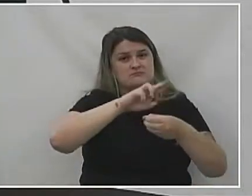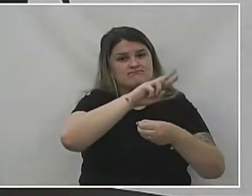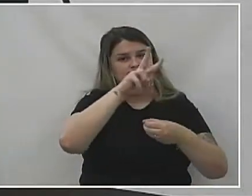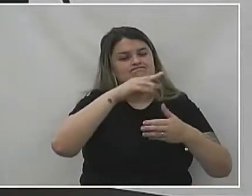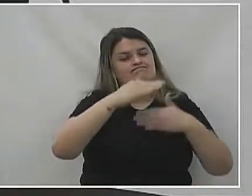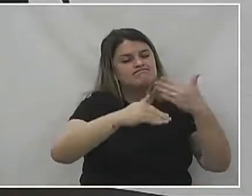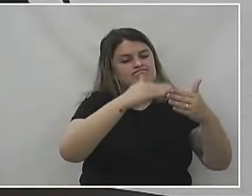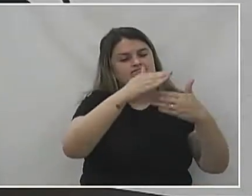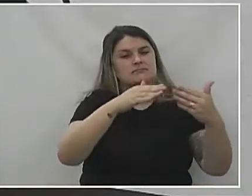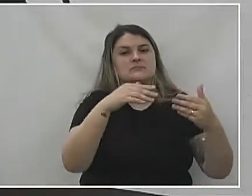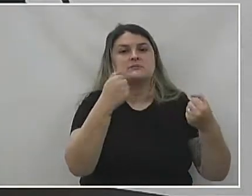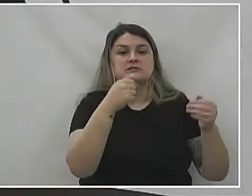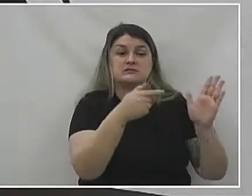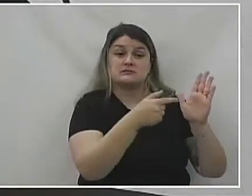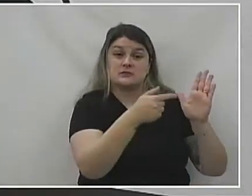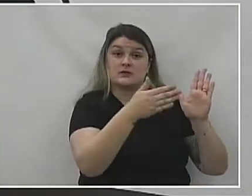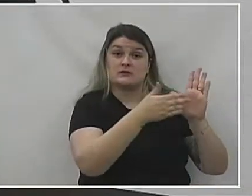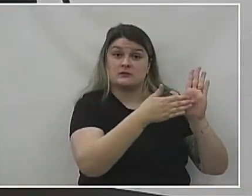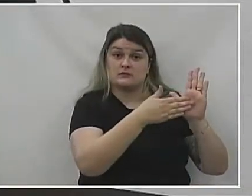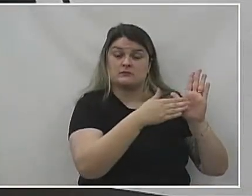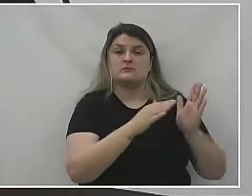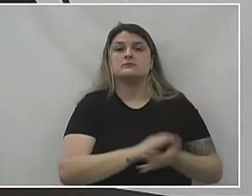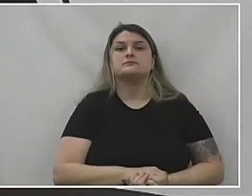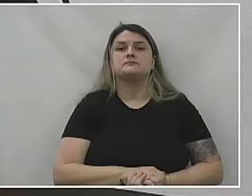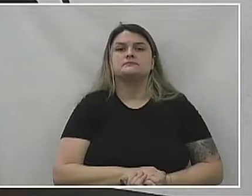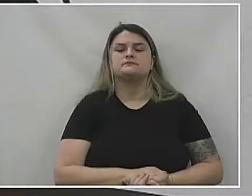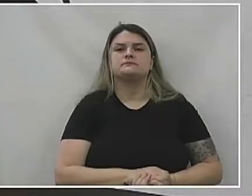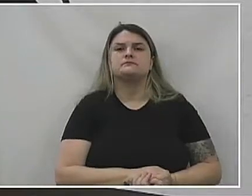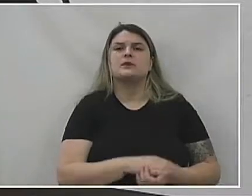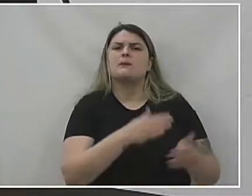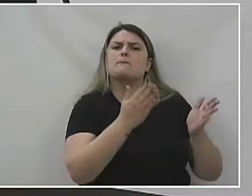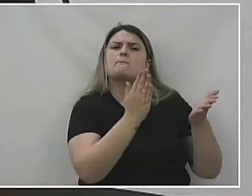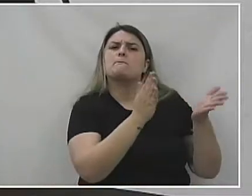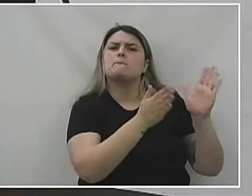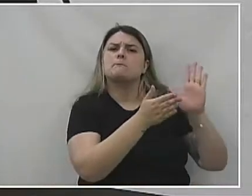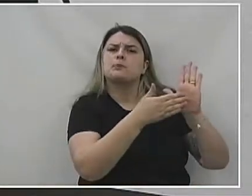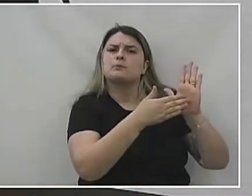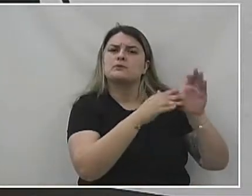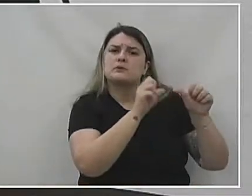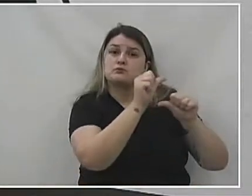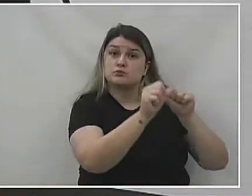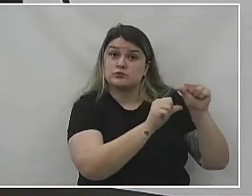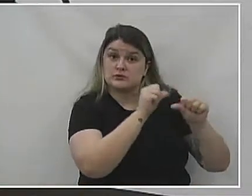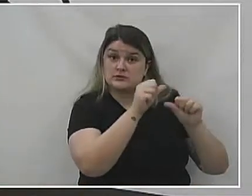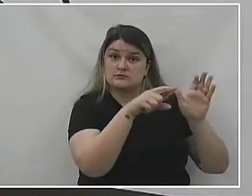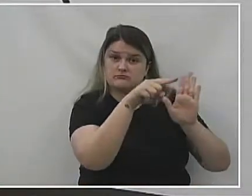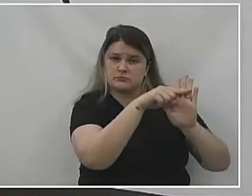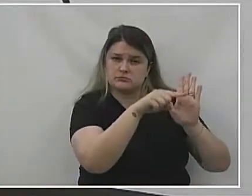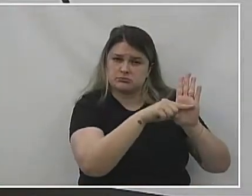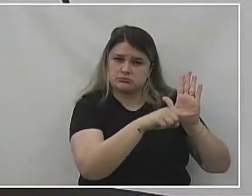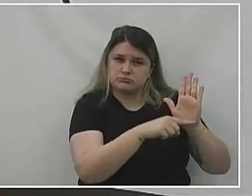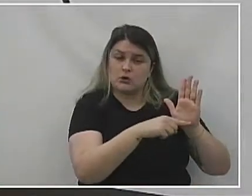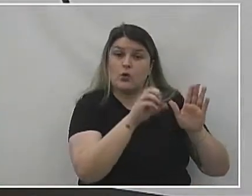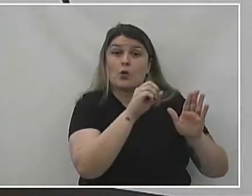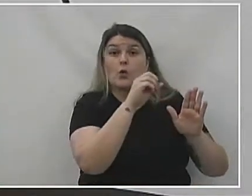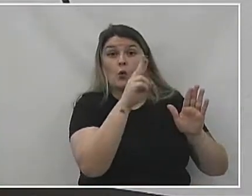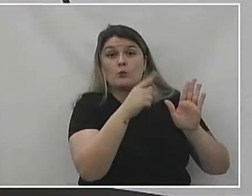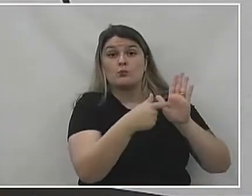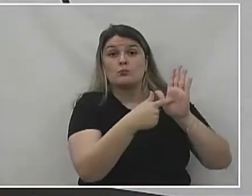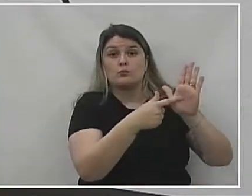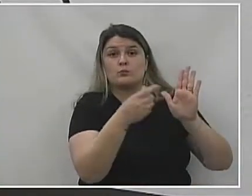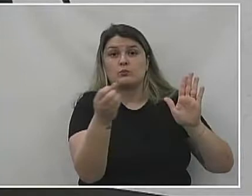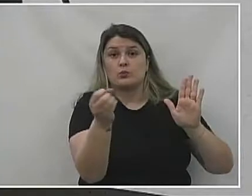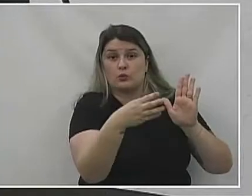depende desse novo plano diretor de Algumas propostas que a empresa alterou ou apresentou